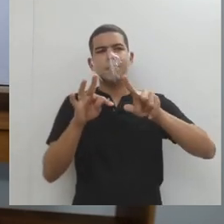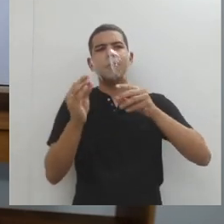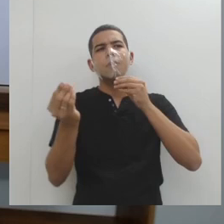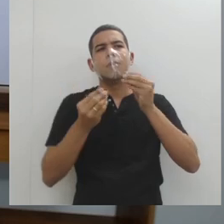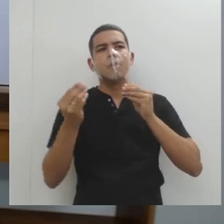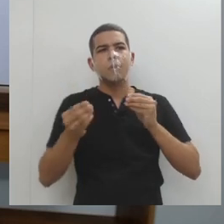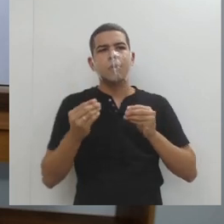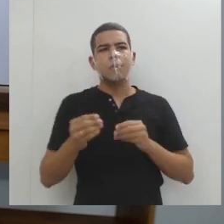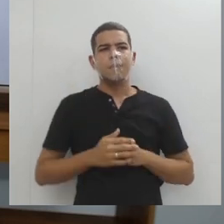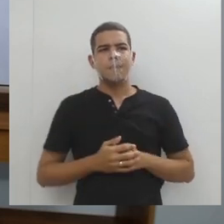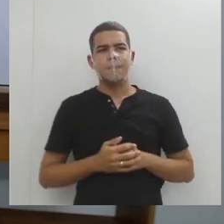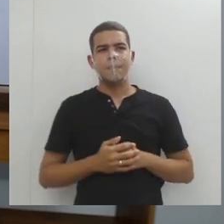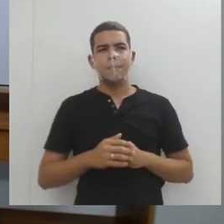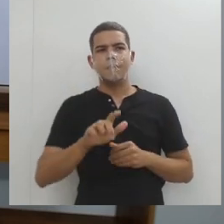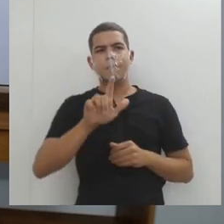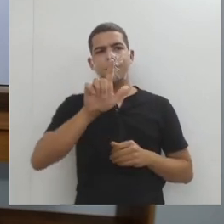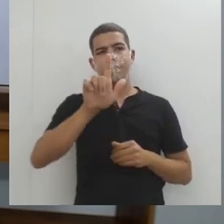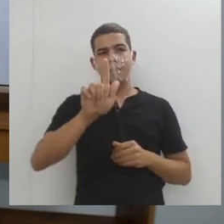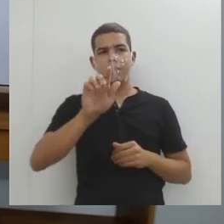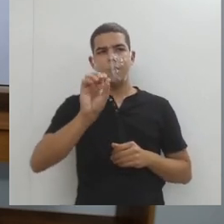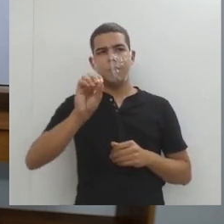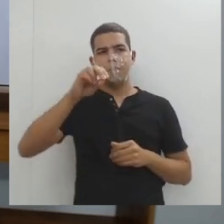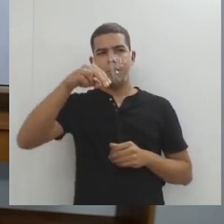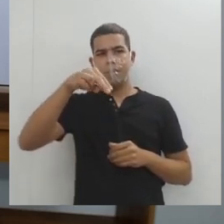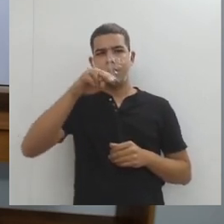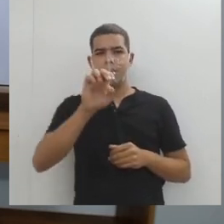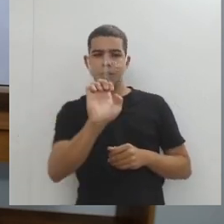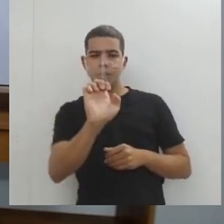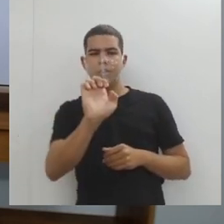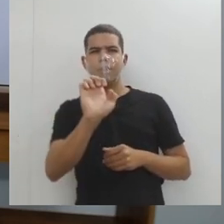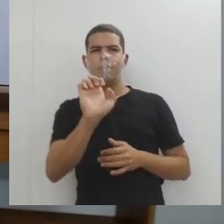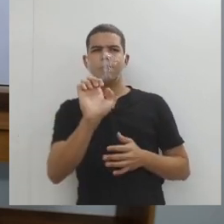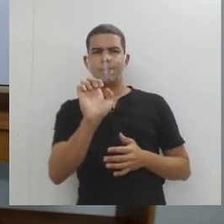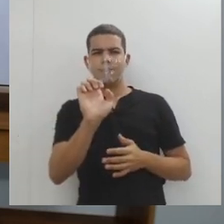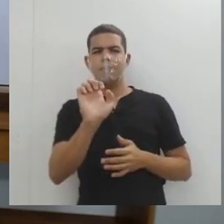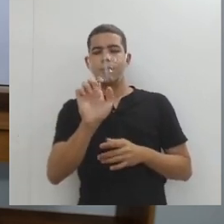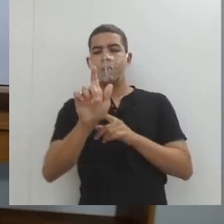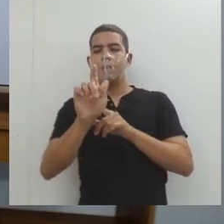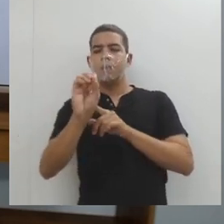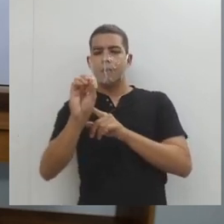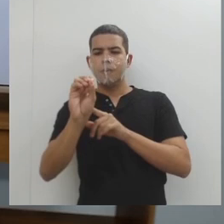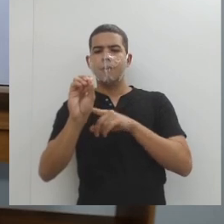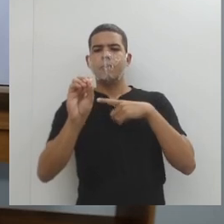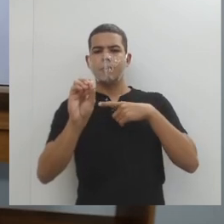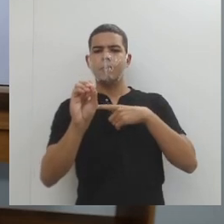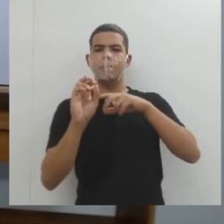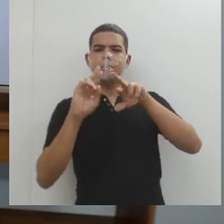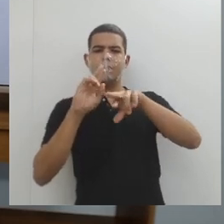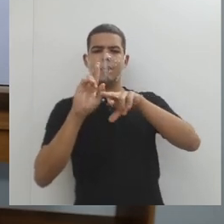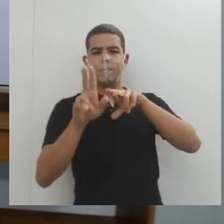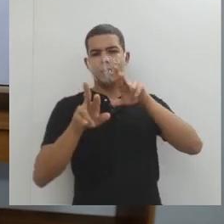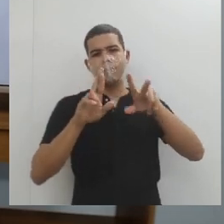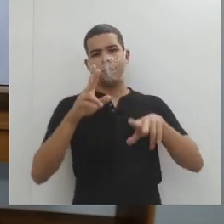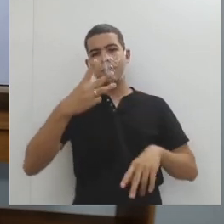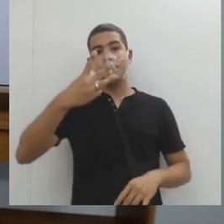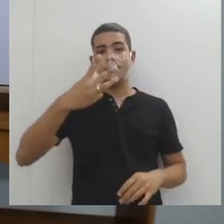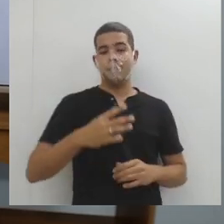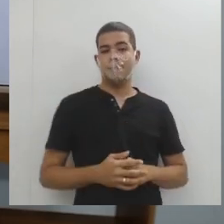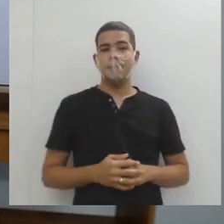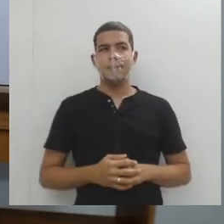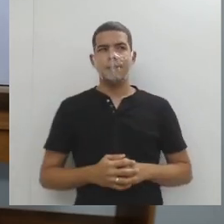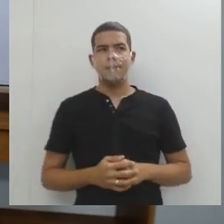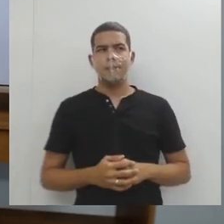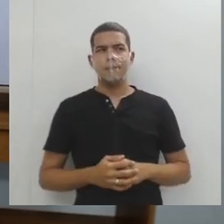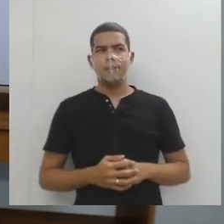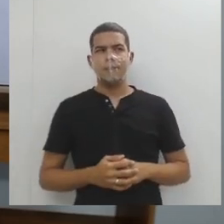ó, gone. Desse jeito aqui. Vai ter, ou seja, esse verbo ele vai assumir 3 formas diferentes. Tá? Então, se liga nisso. A gente